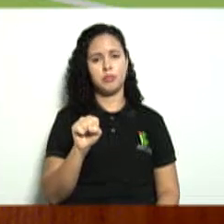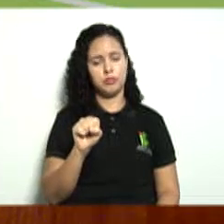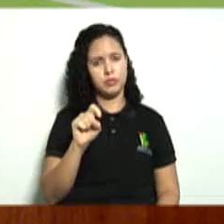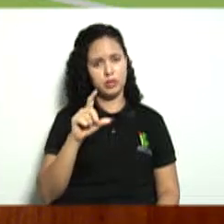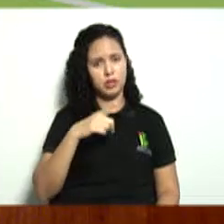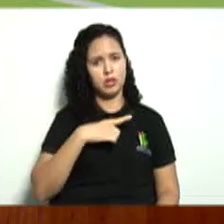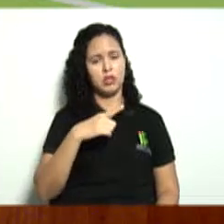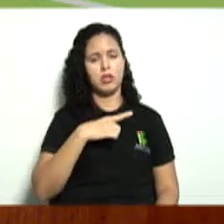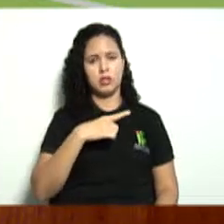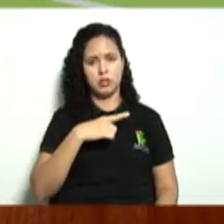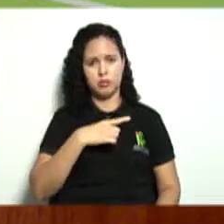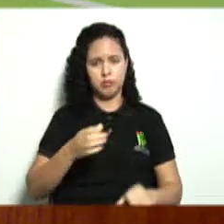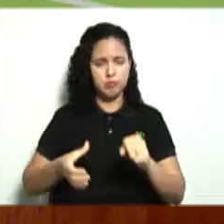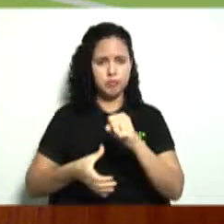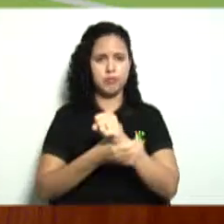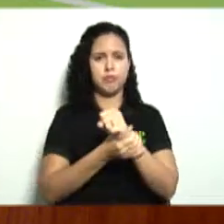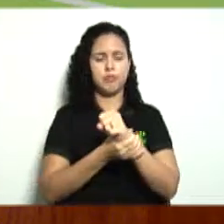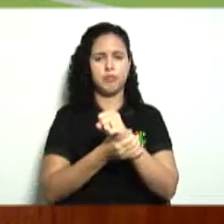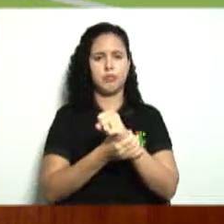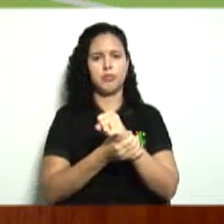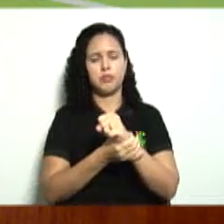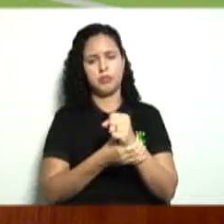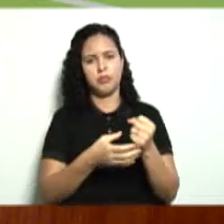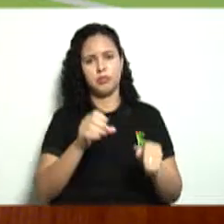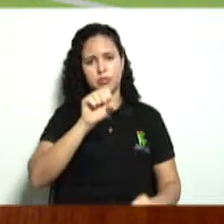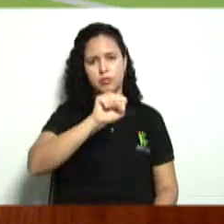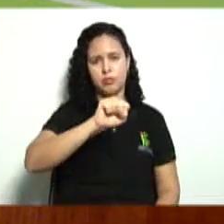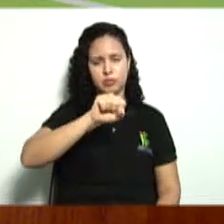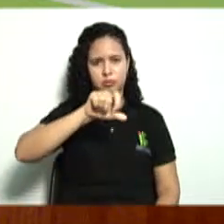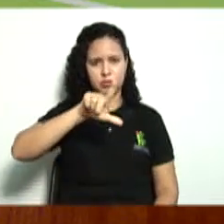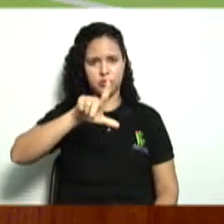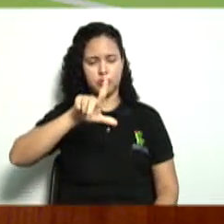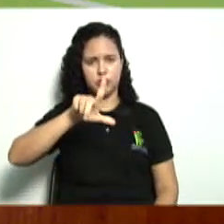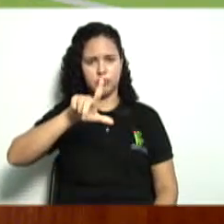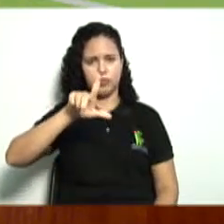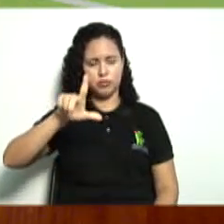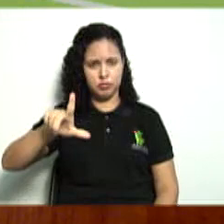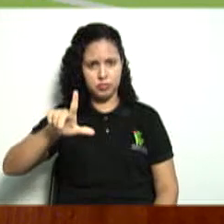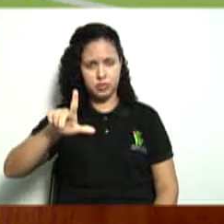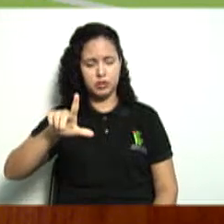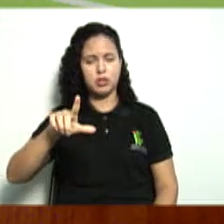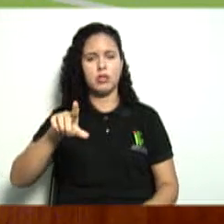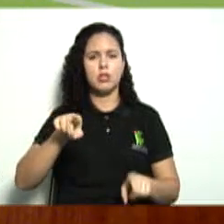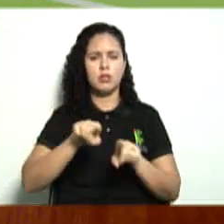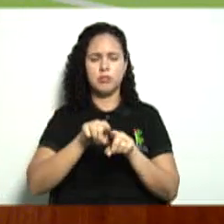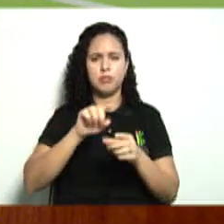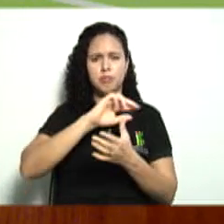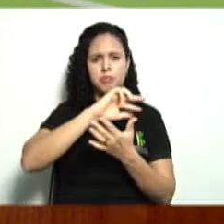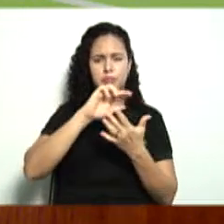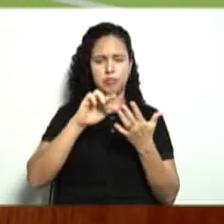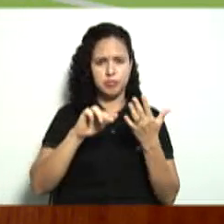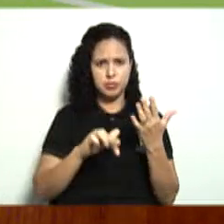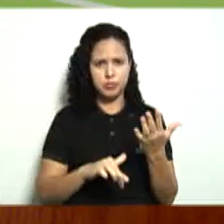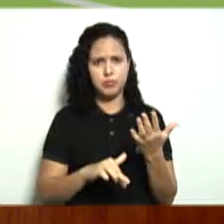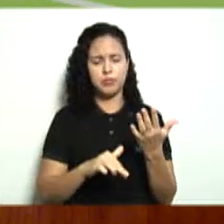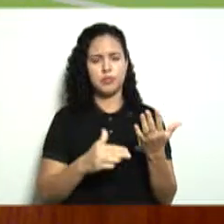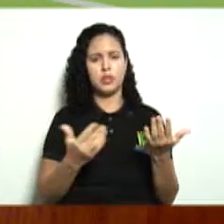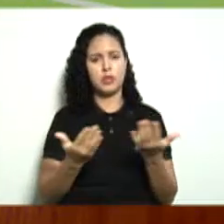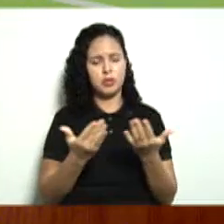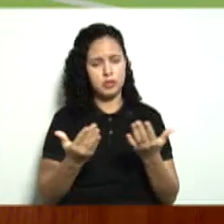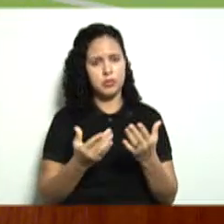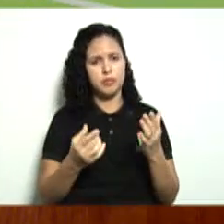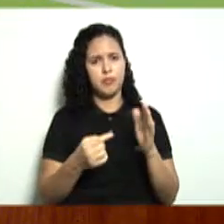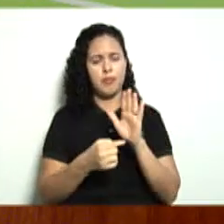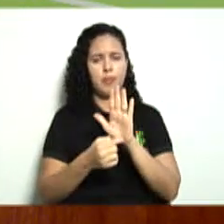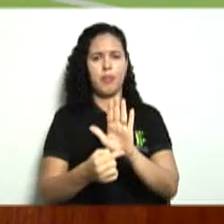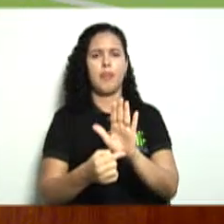protocolos de segurança, SSL, não é isso, Luiz? Isso aí. A gente tem o protocolo TCP/IP. O protocolo que o professor vai explicar, que é aquele para a